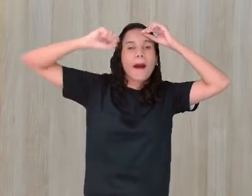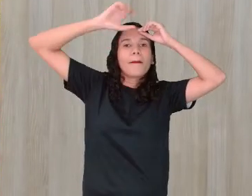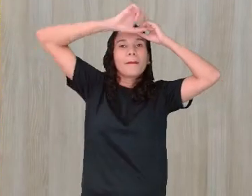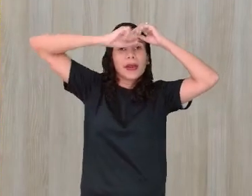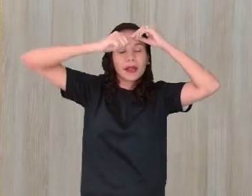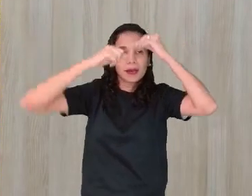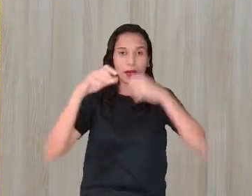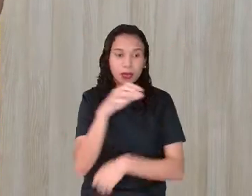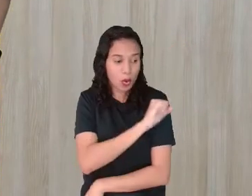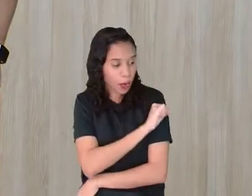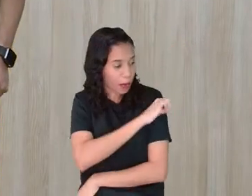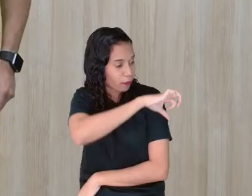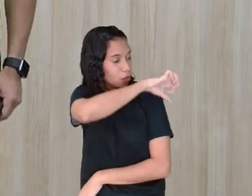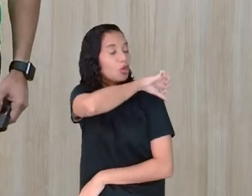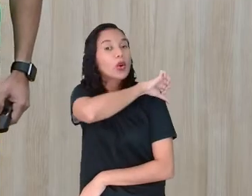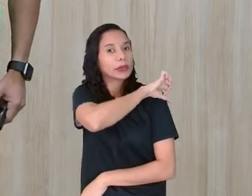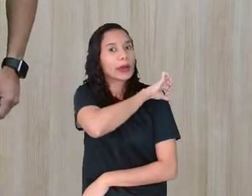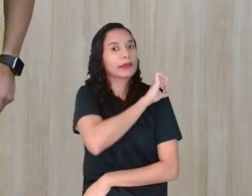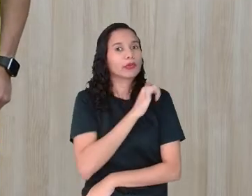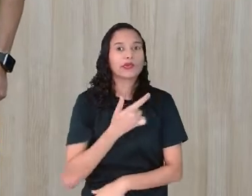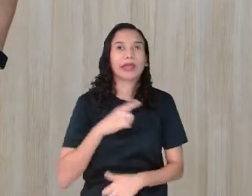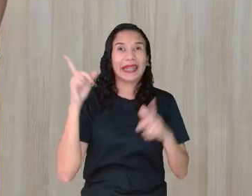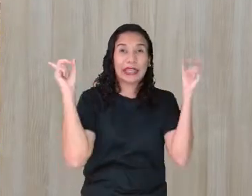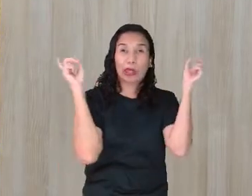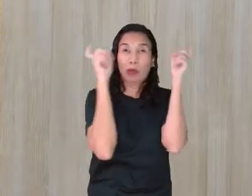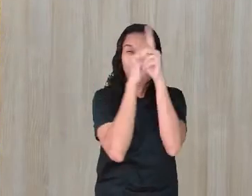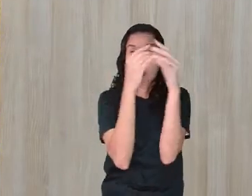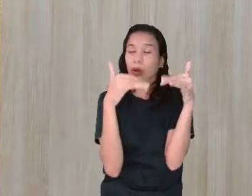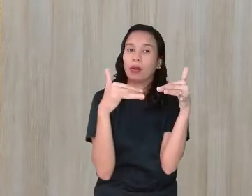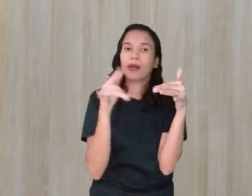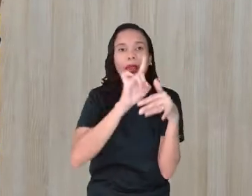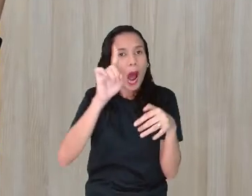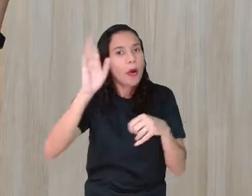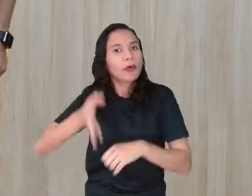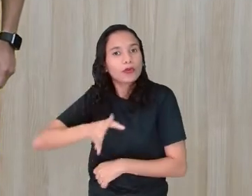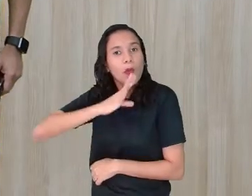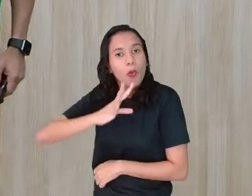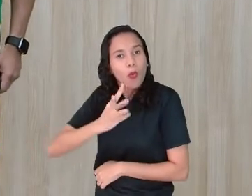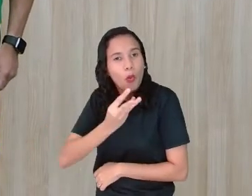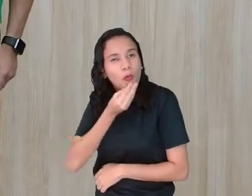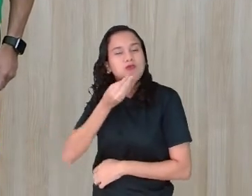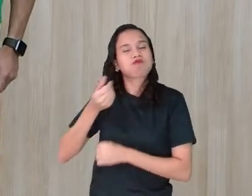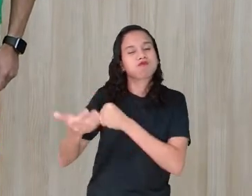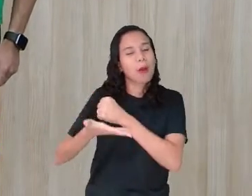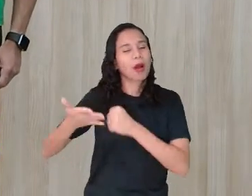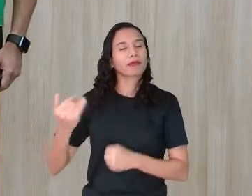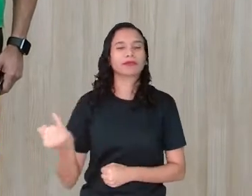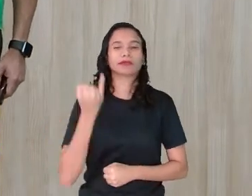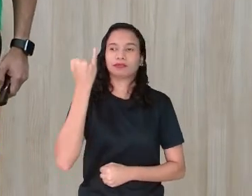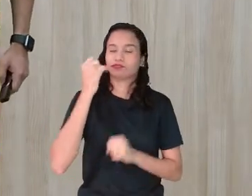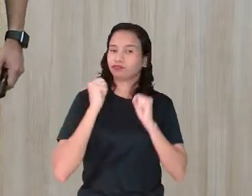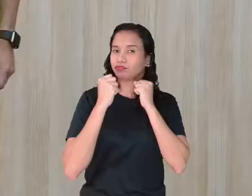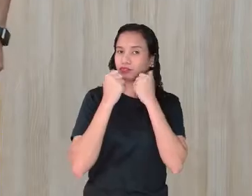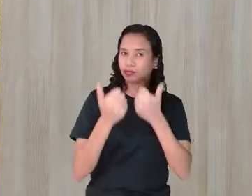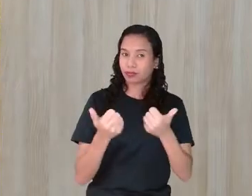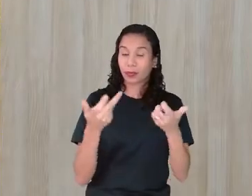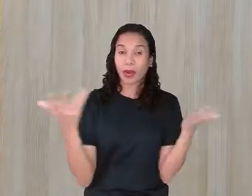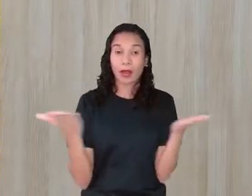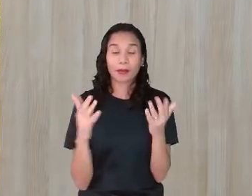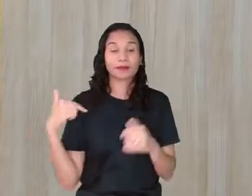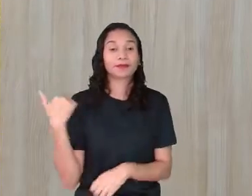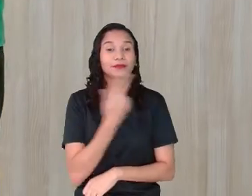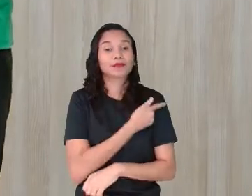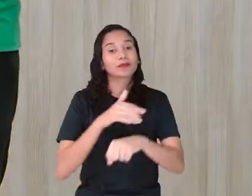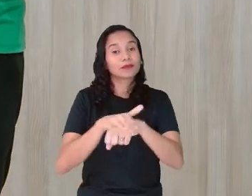no 8º, no 9º ano, você não encontrar dificuldades em relação ao que está por vir. Beleza? Então, falando aí